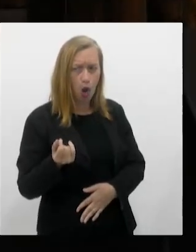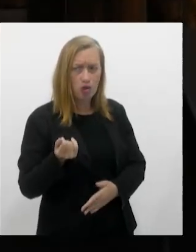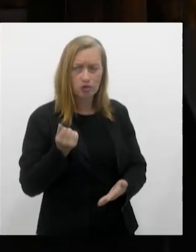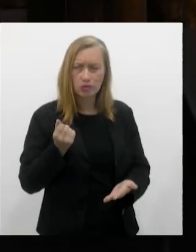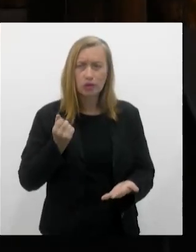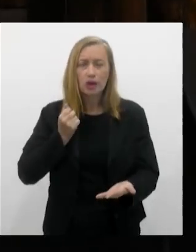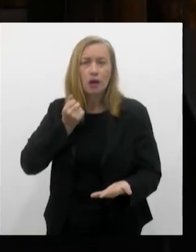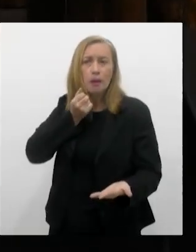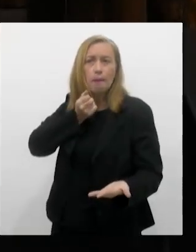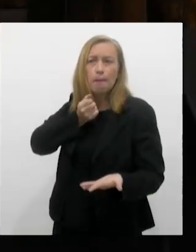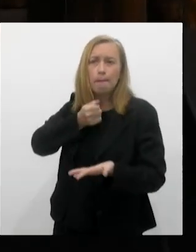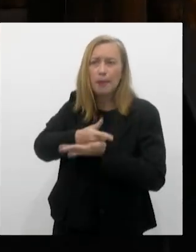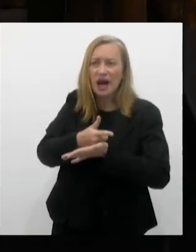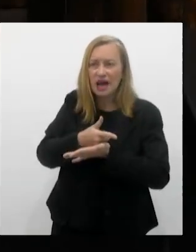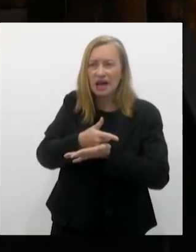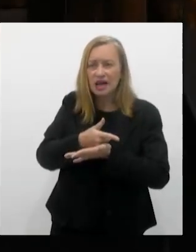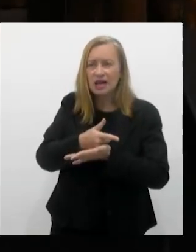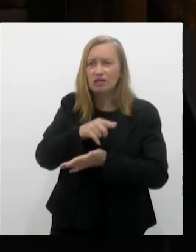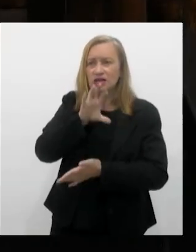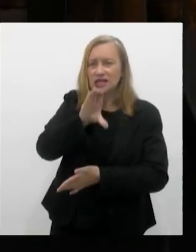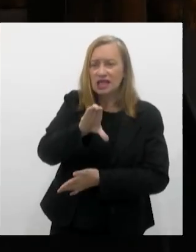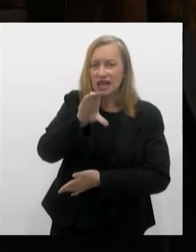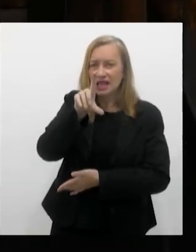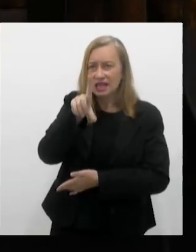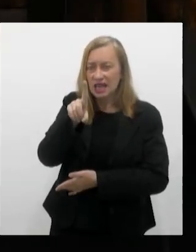pagar o CDI